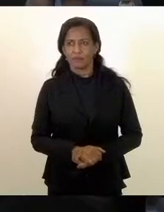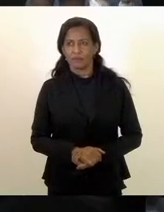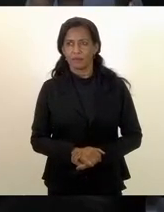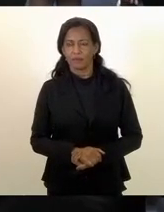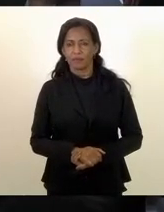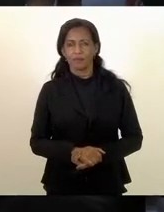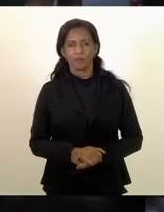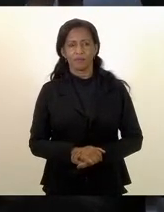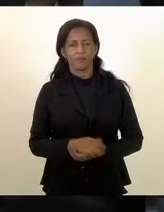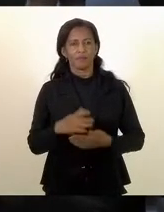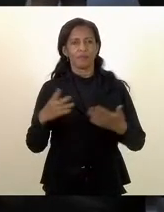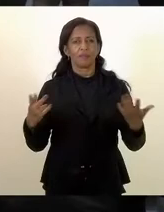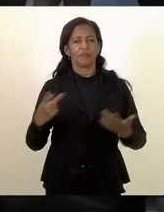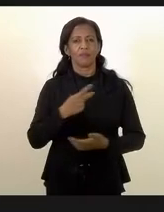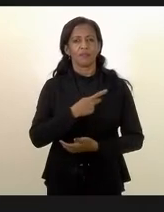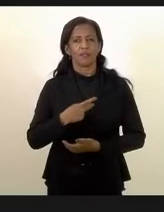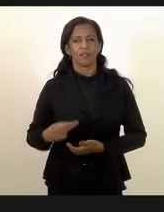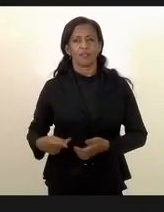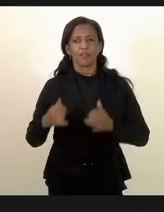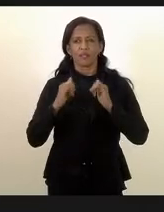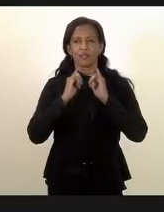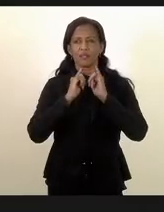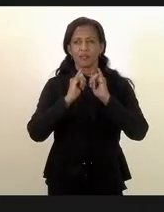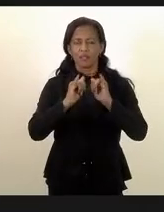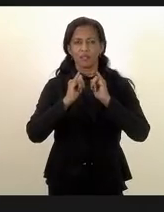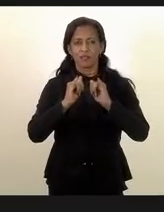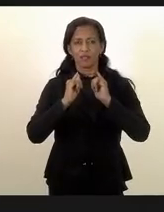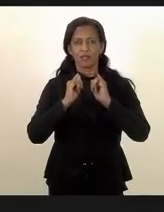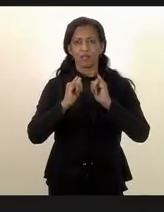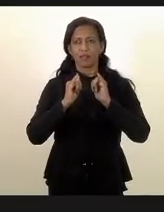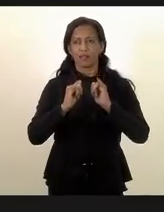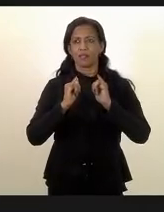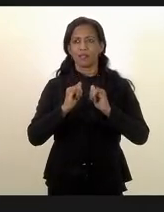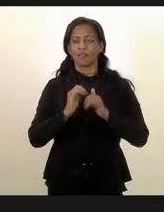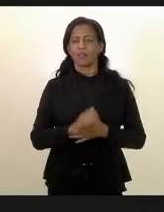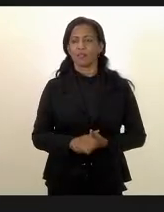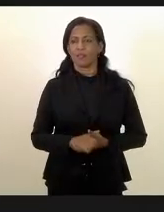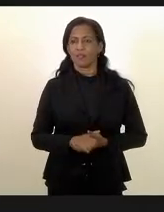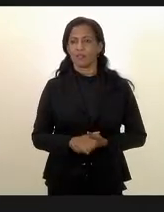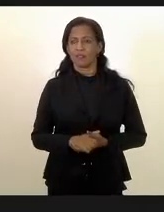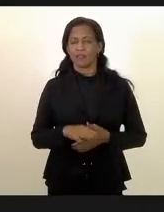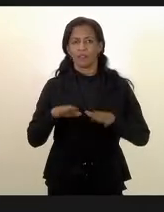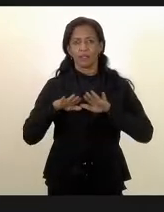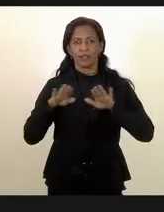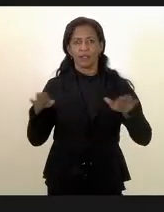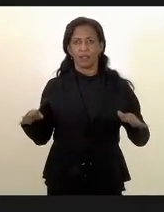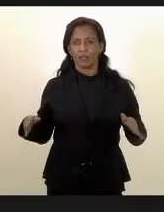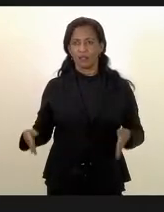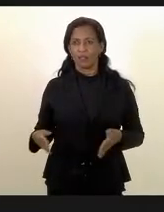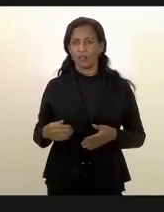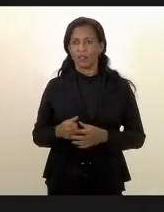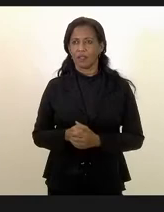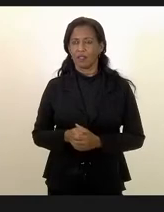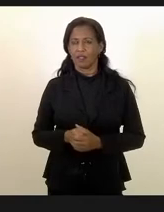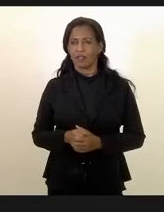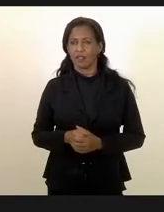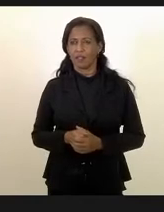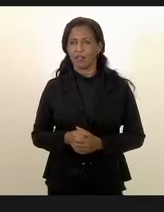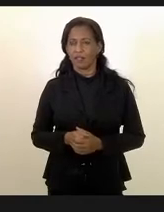presidente só para informar a mesa só para informar a mesa que